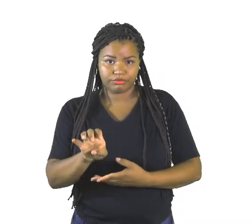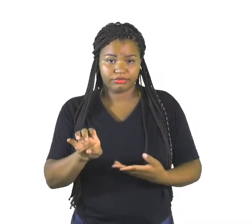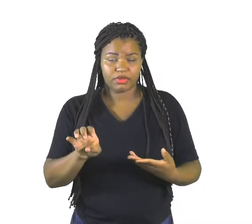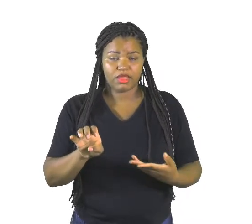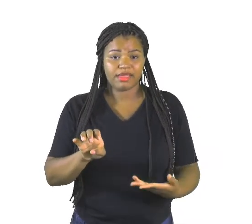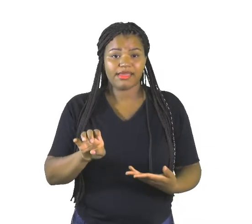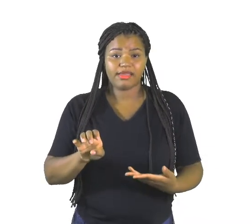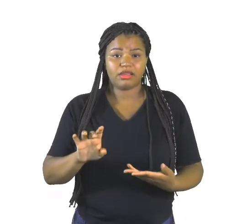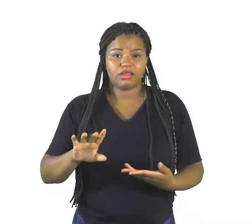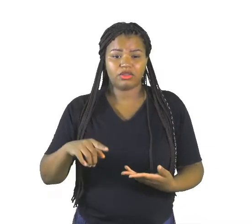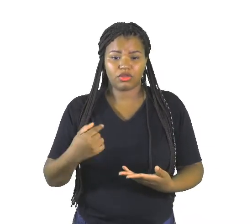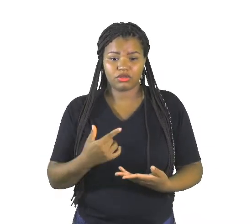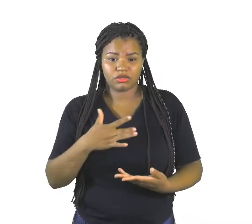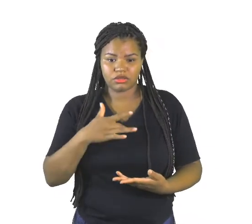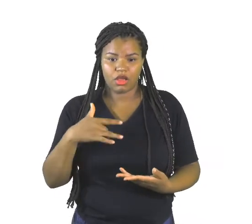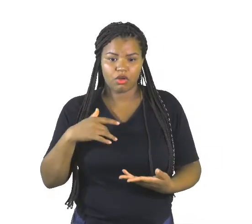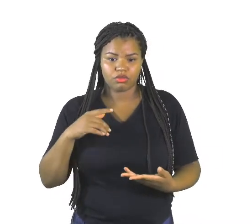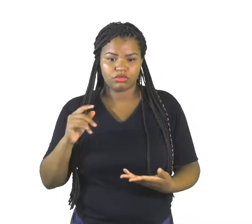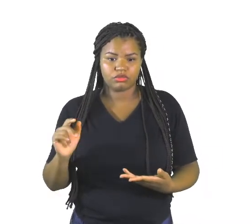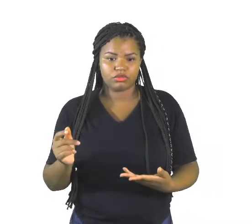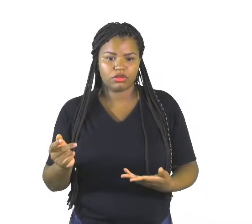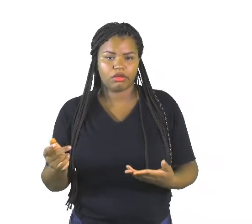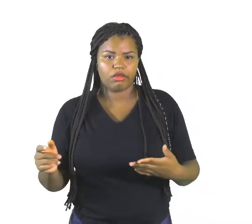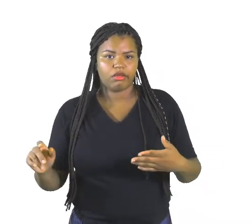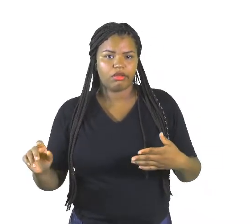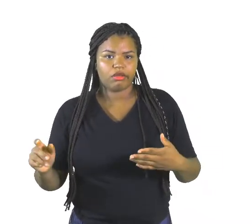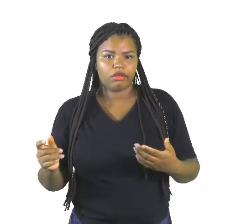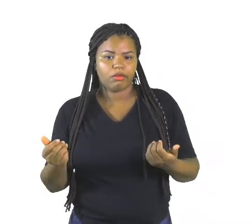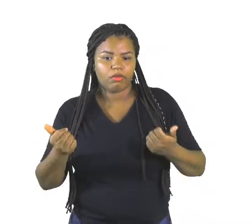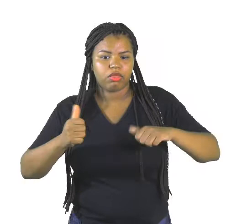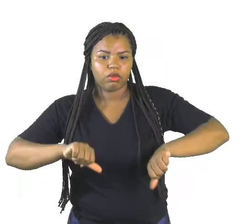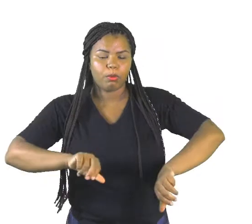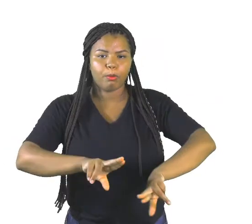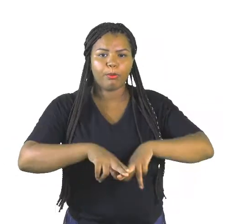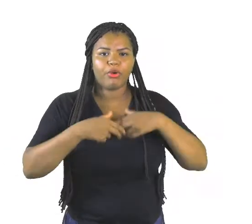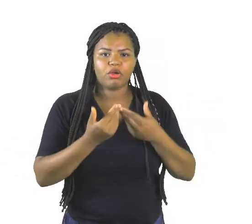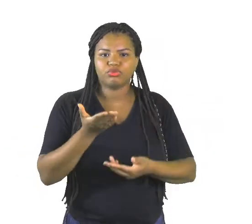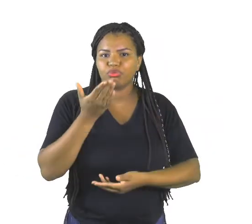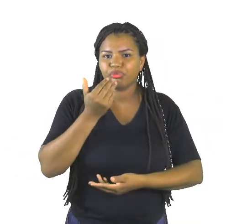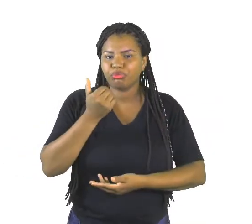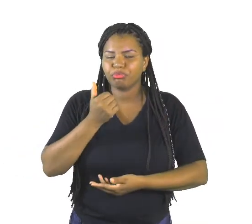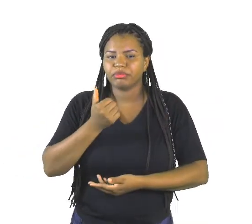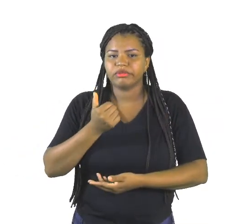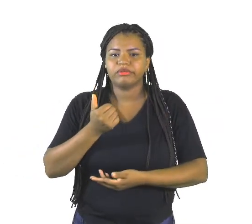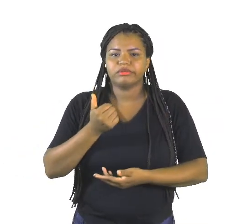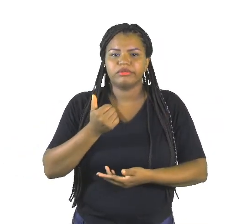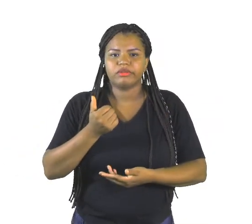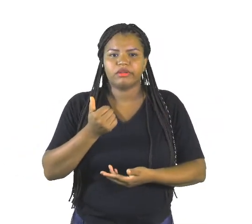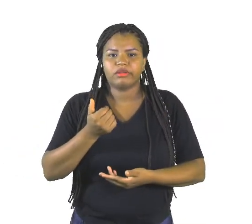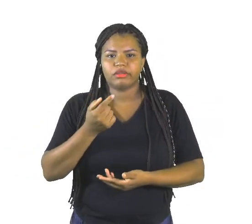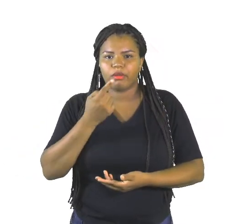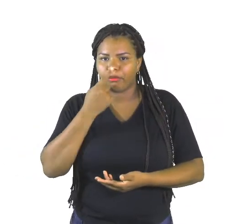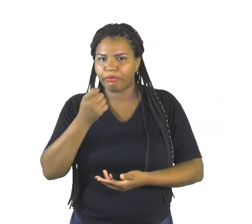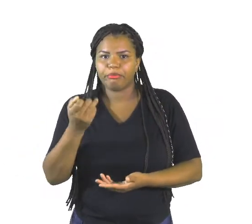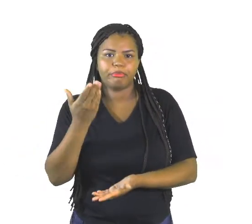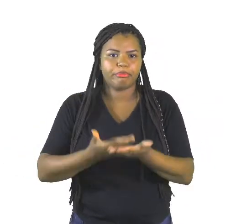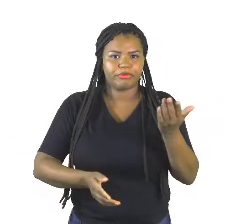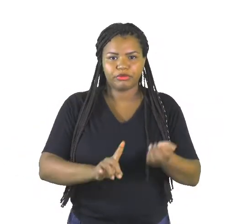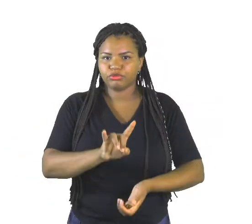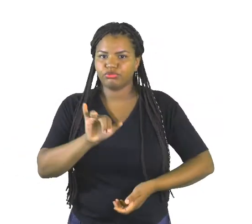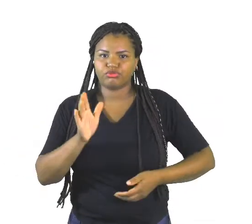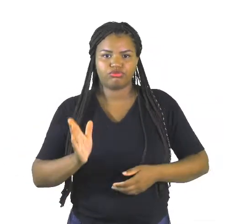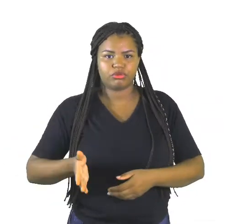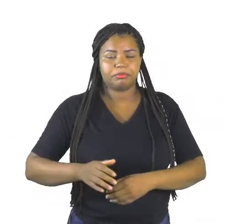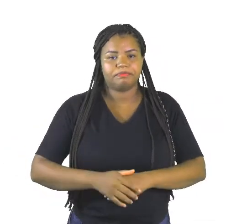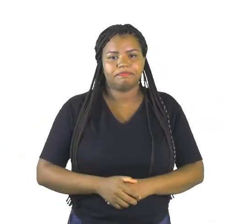nossa saúde não seja afetada se a gente come algum alimento que esteja estragado. Isso envolve, então,